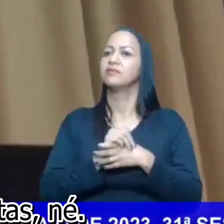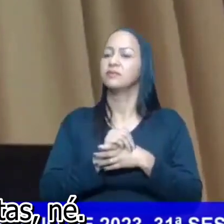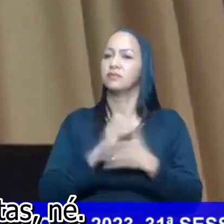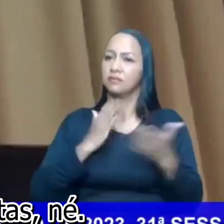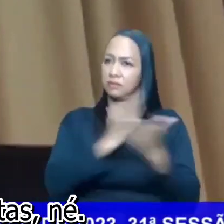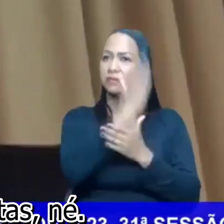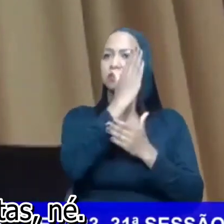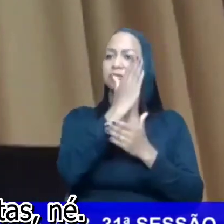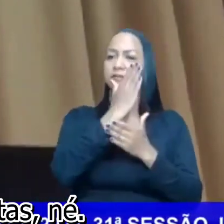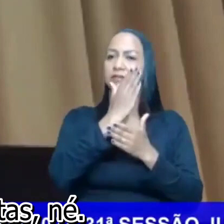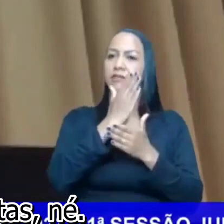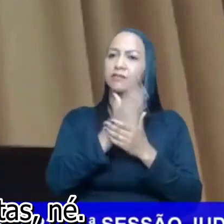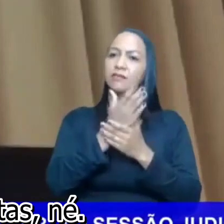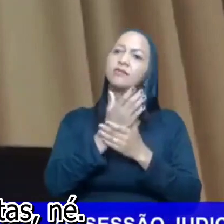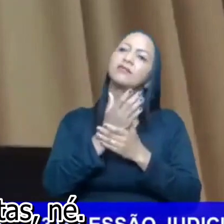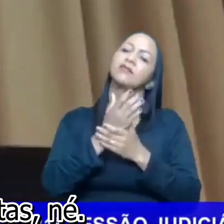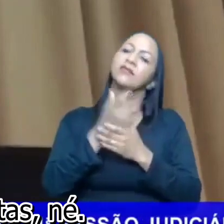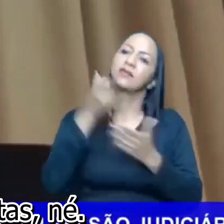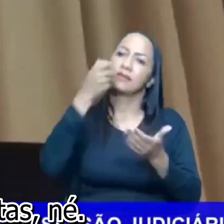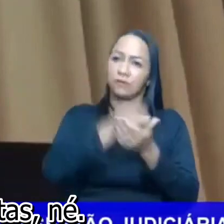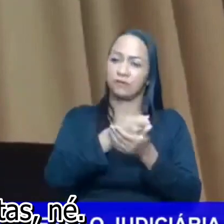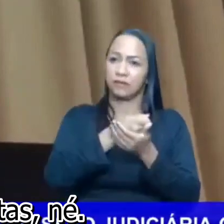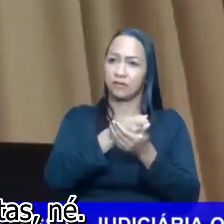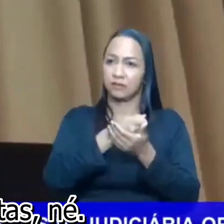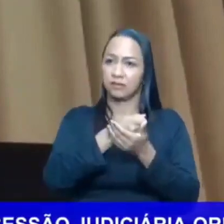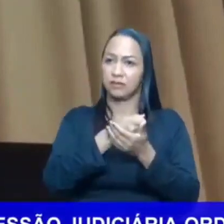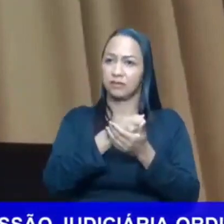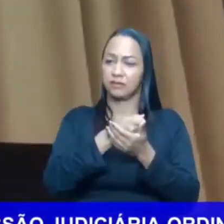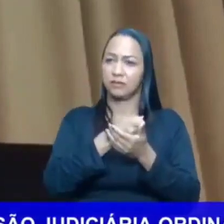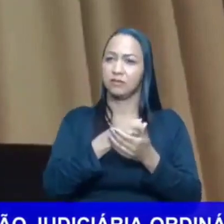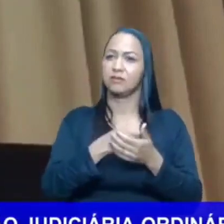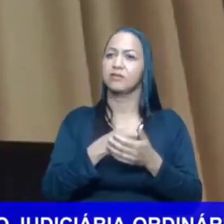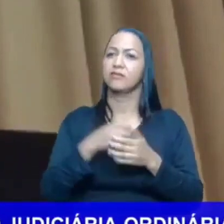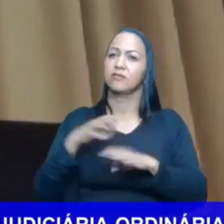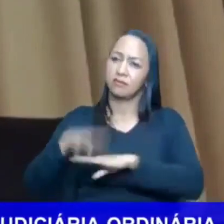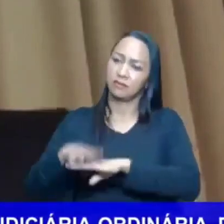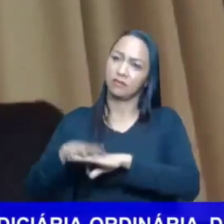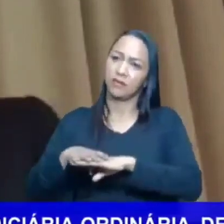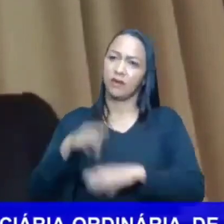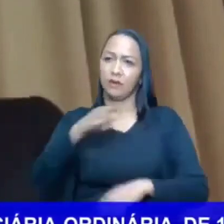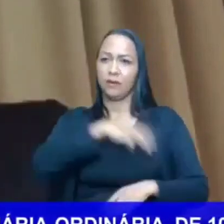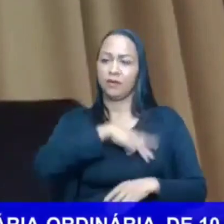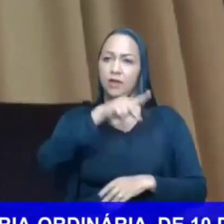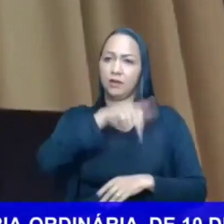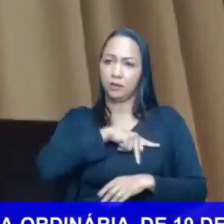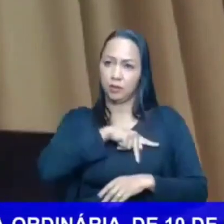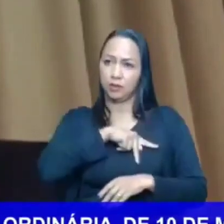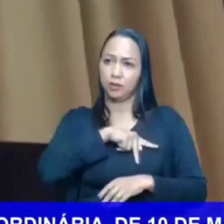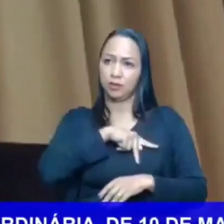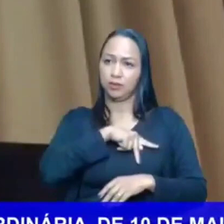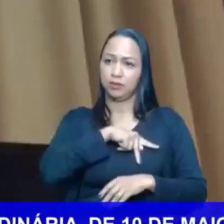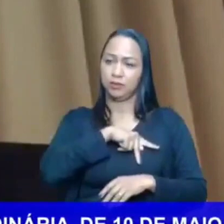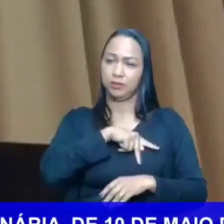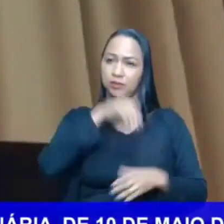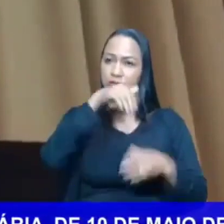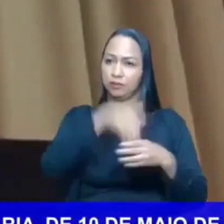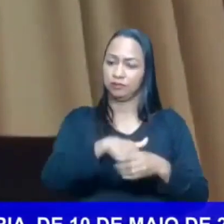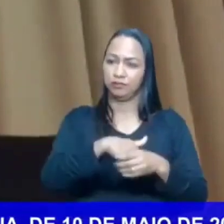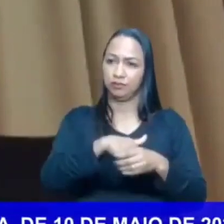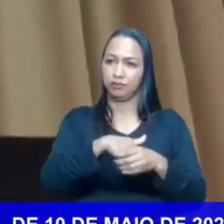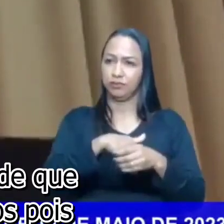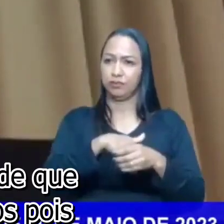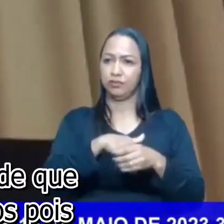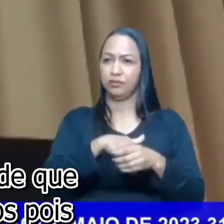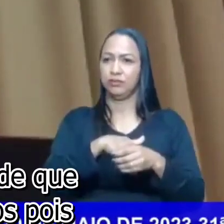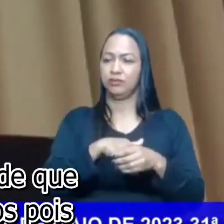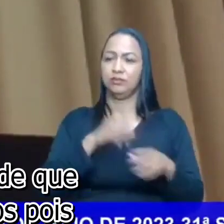de aprovação das contas, né? O Ministério Público Eleitoral, em seu